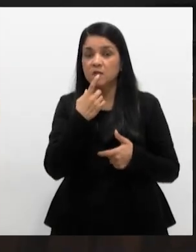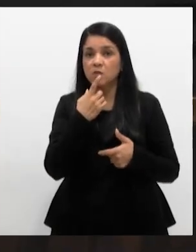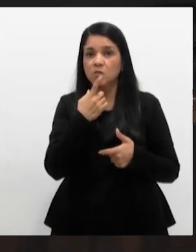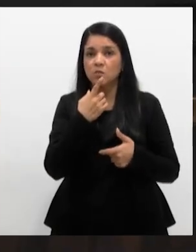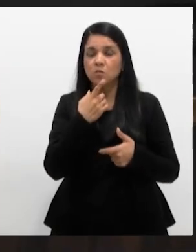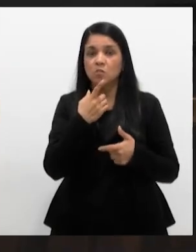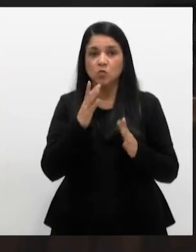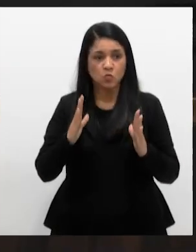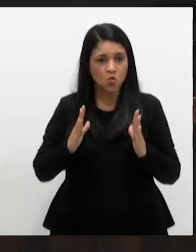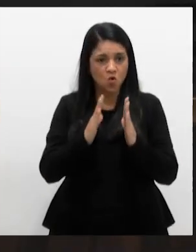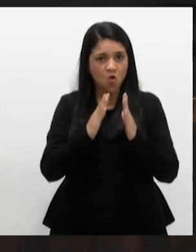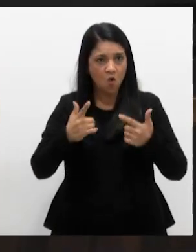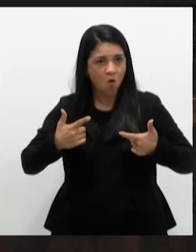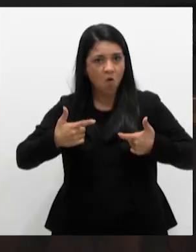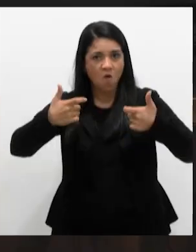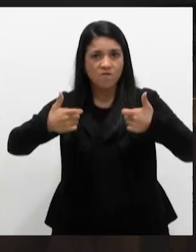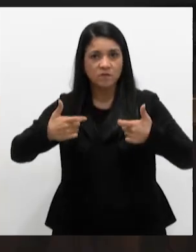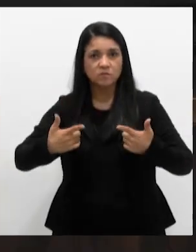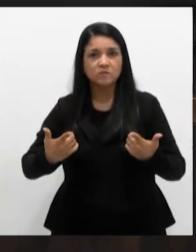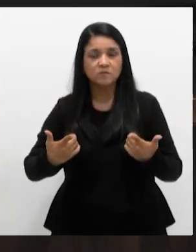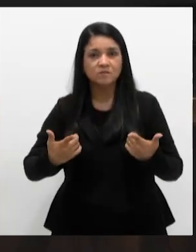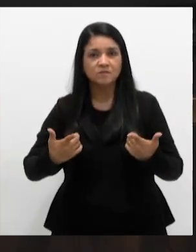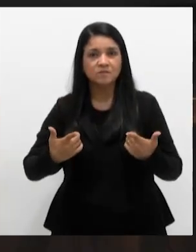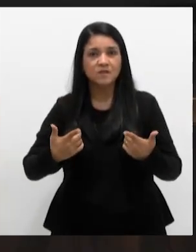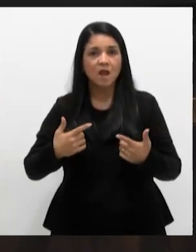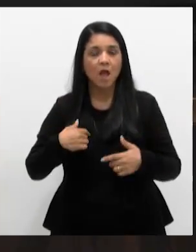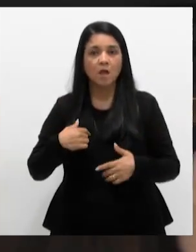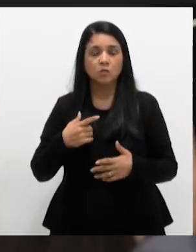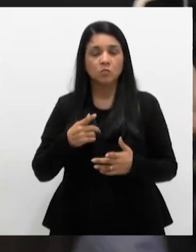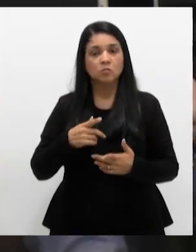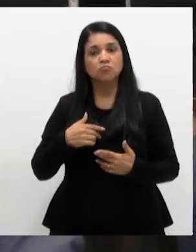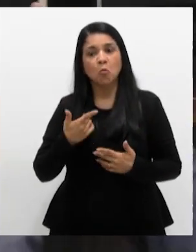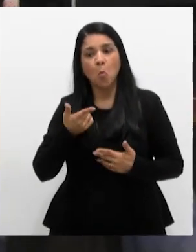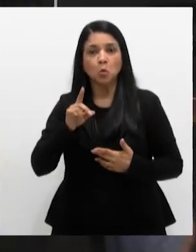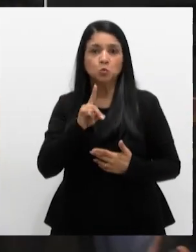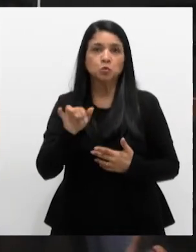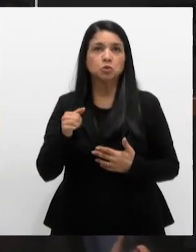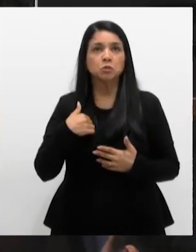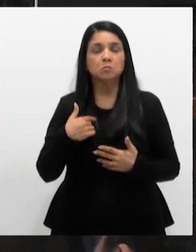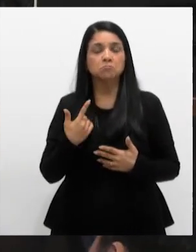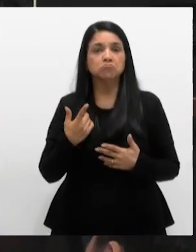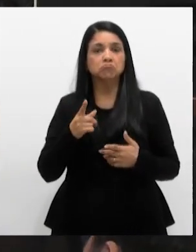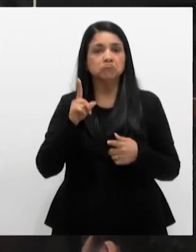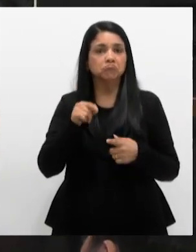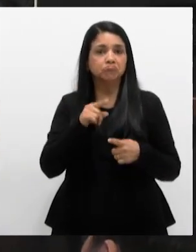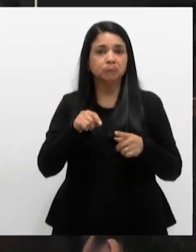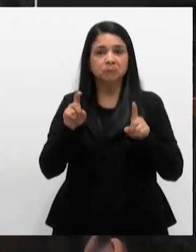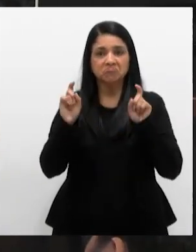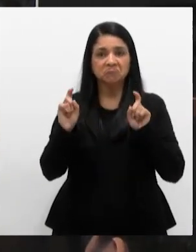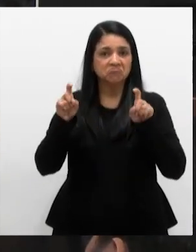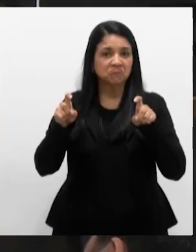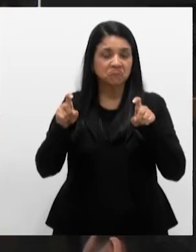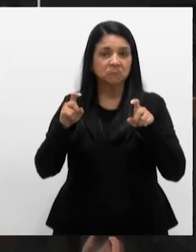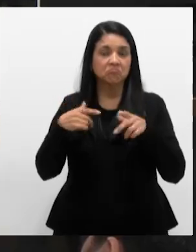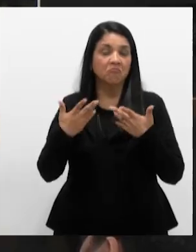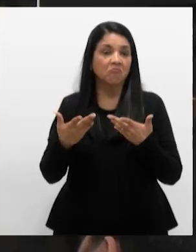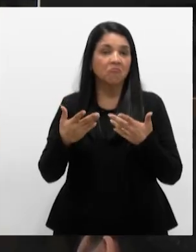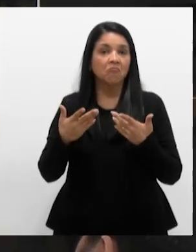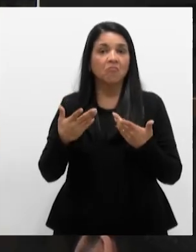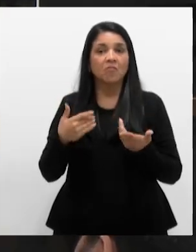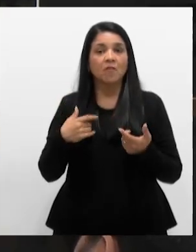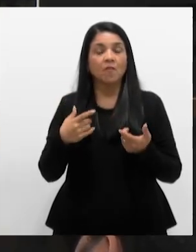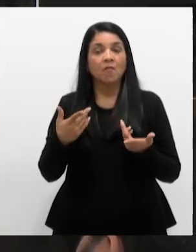um conflito numa dessas comunidades. No outro dia ele está andando de peito aberto na rua, é algo, não dá para falar nem inadmissível, é